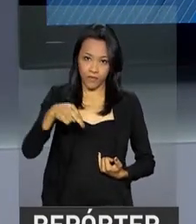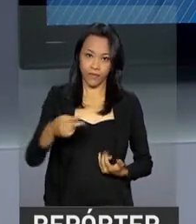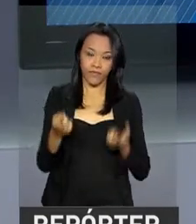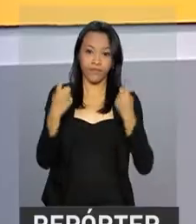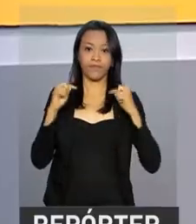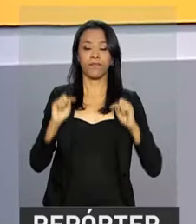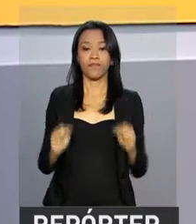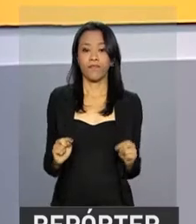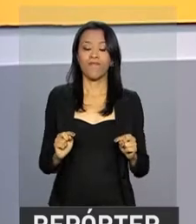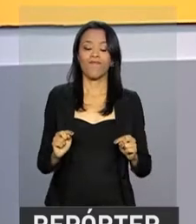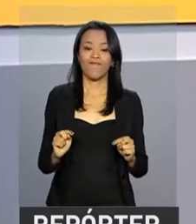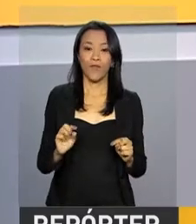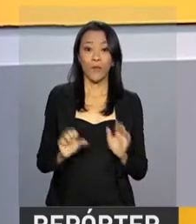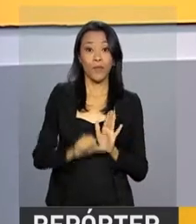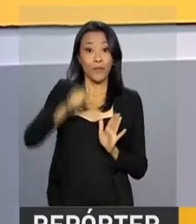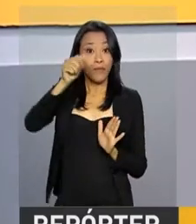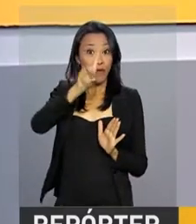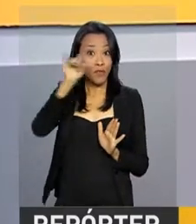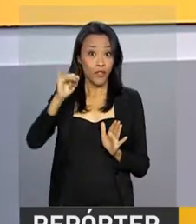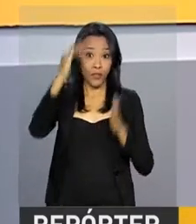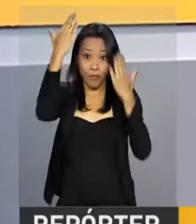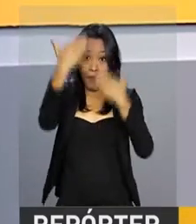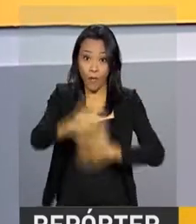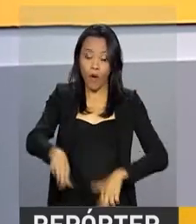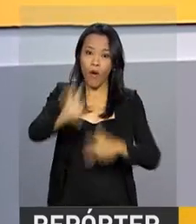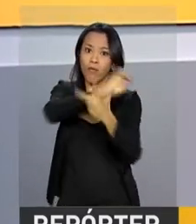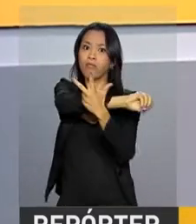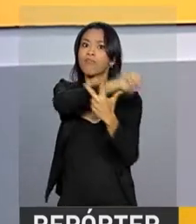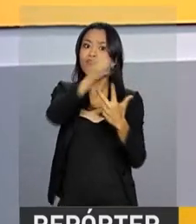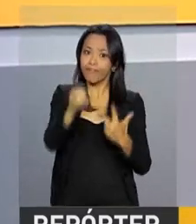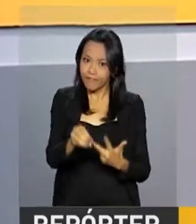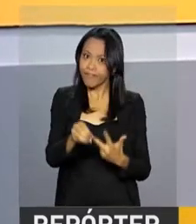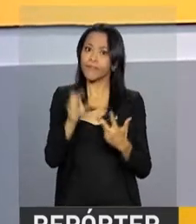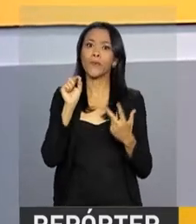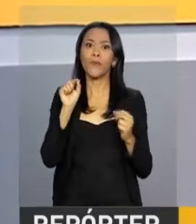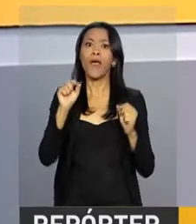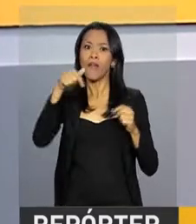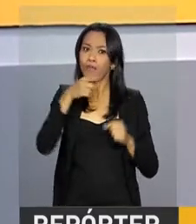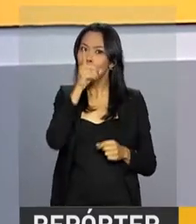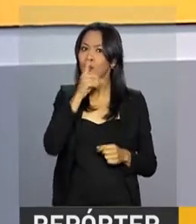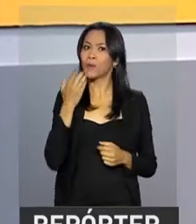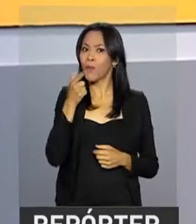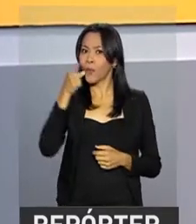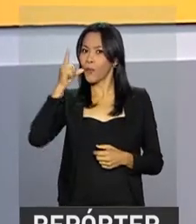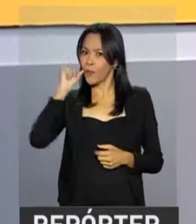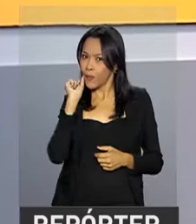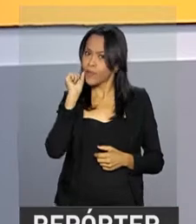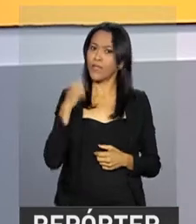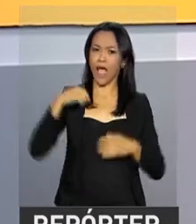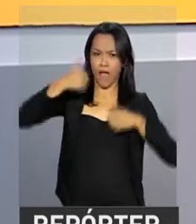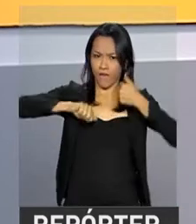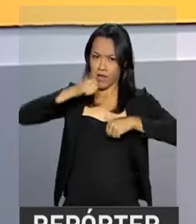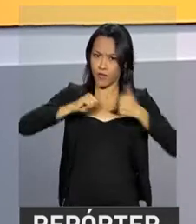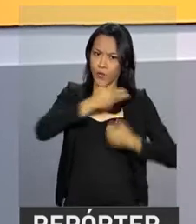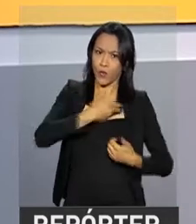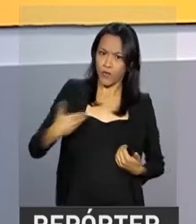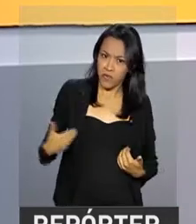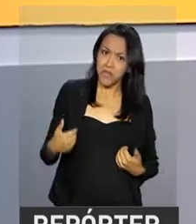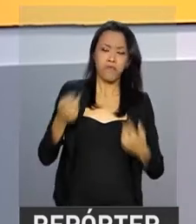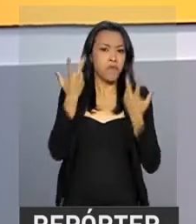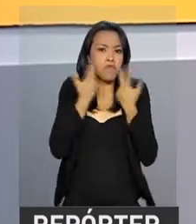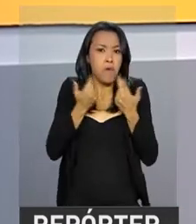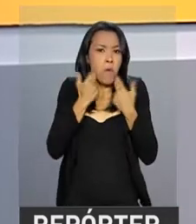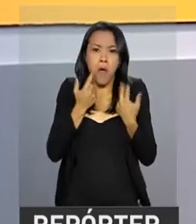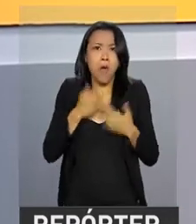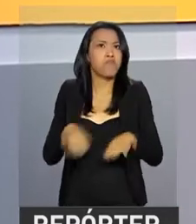novembro. O primeiro dia de provas do Exame Nacional do Ensino Médio, o Enem, foi neste domingo. Na avaliação do governo, a aplicação foi